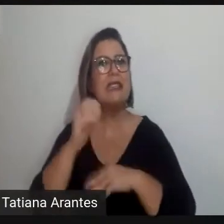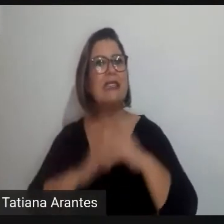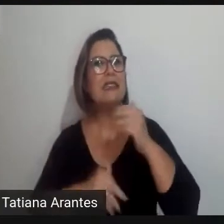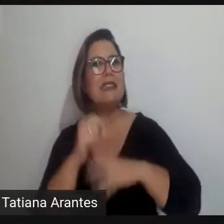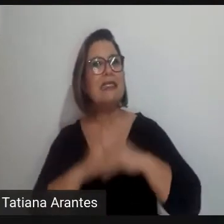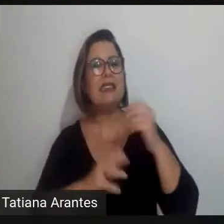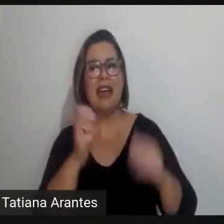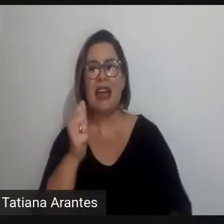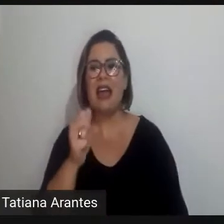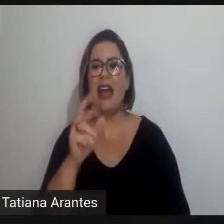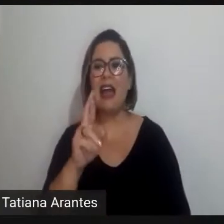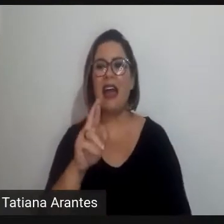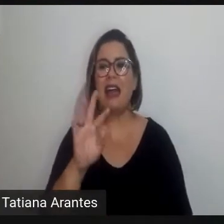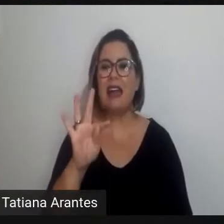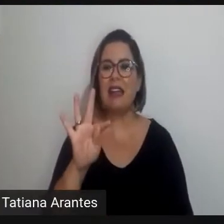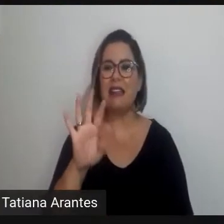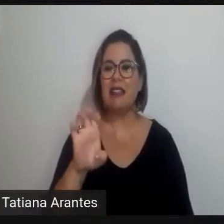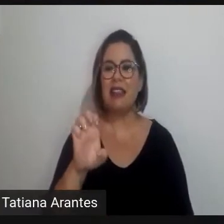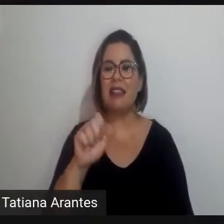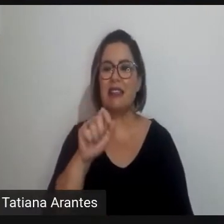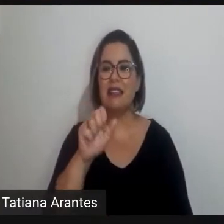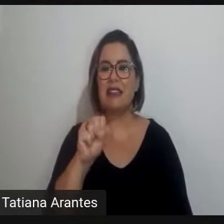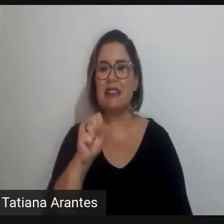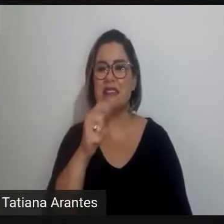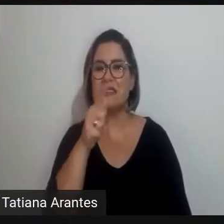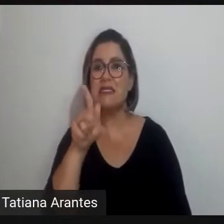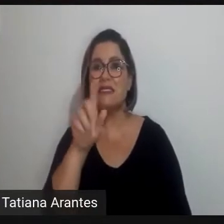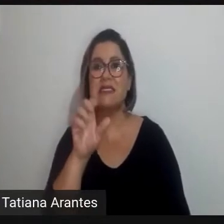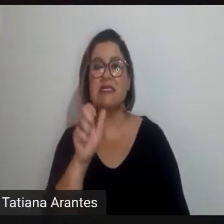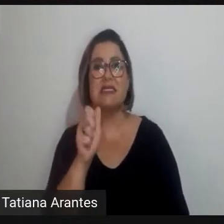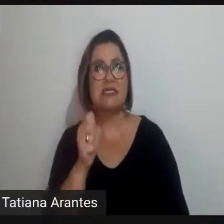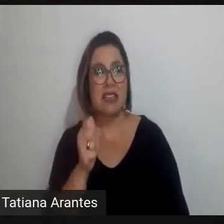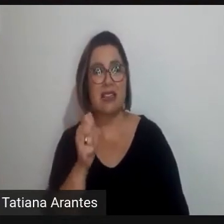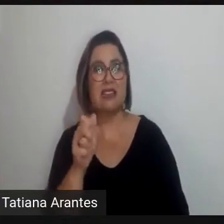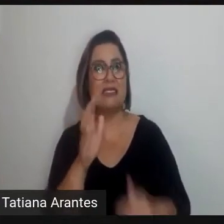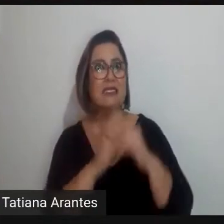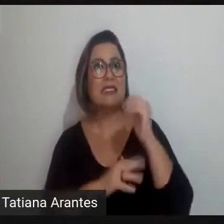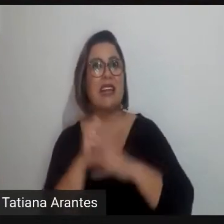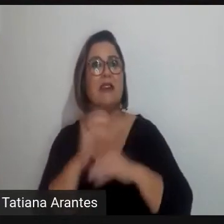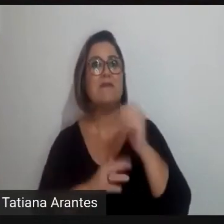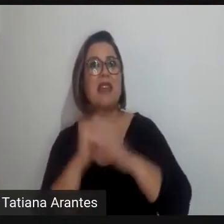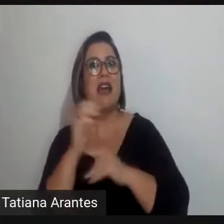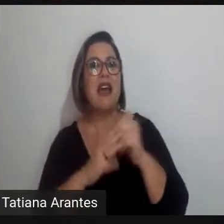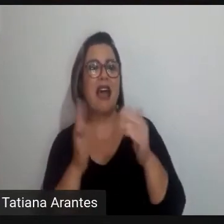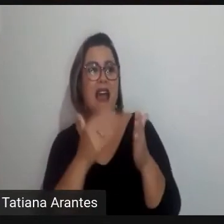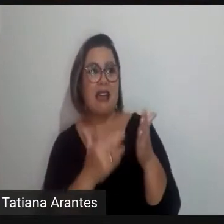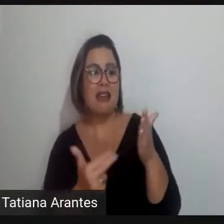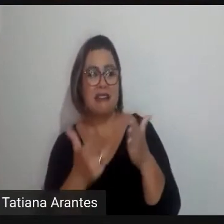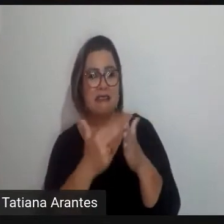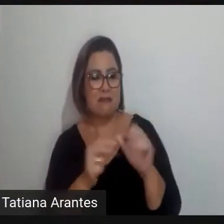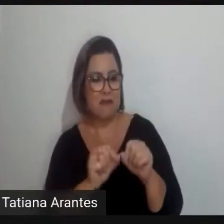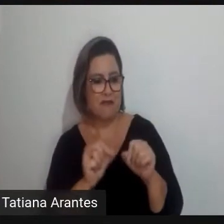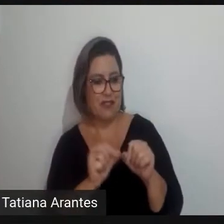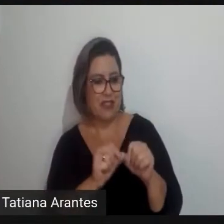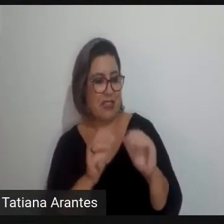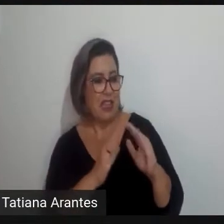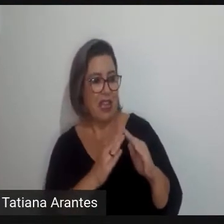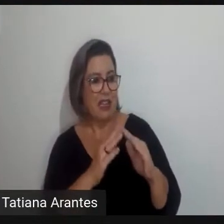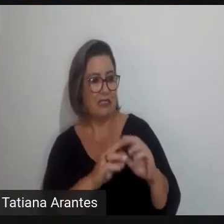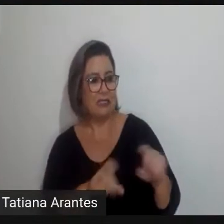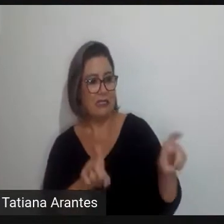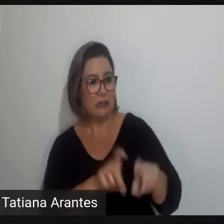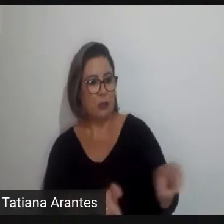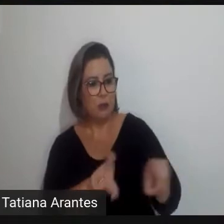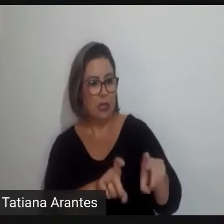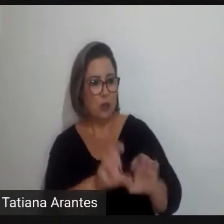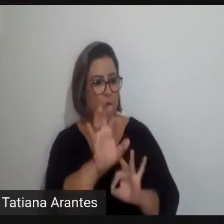Ela produziu aí um trabalho excelente com recursos em domicílio, recursos domésticos. Então, vocês veem que realmente a